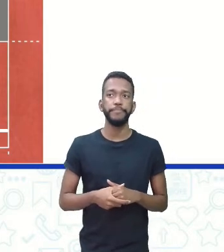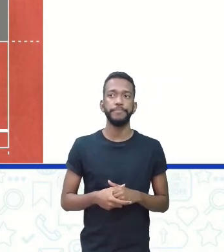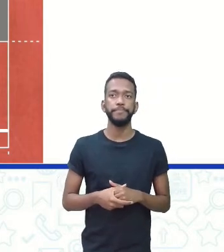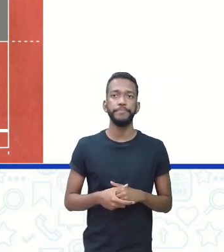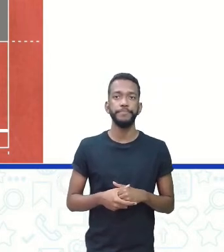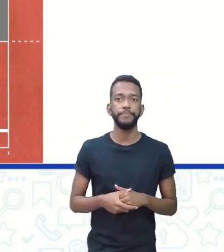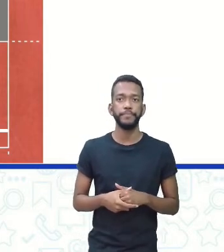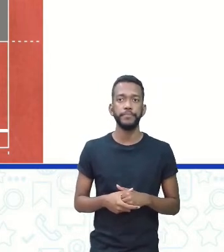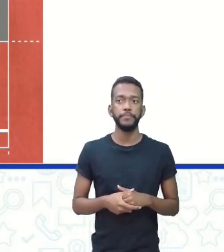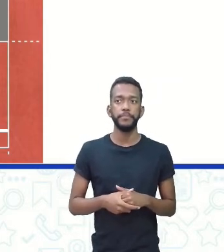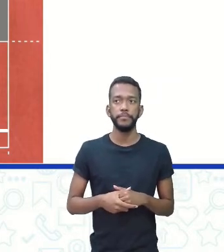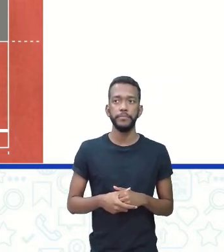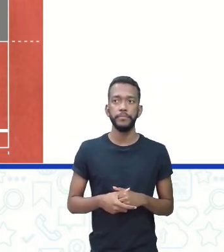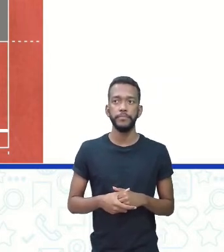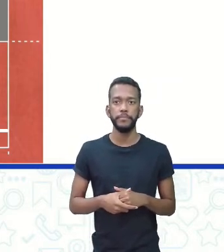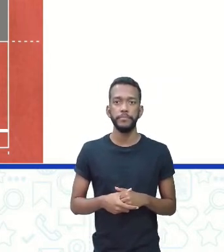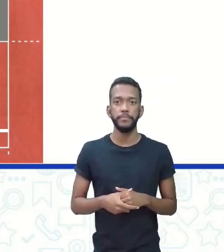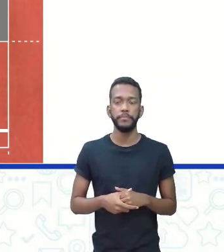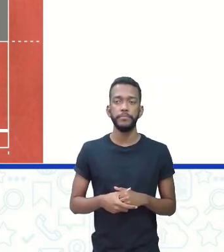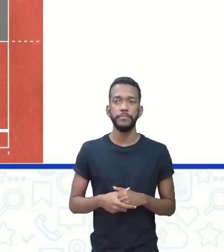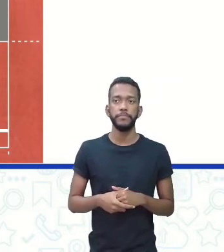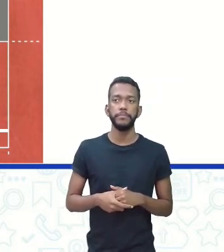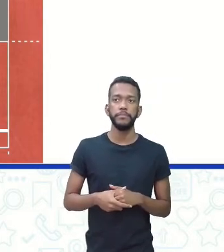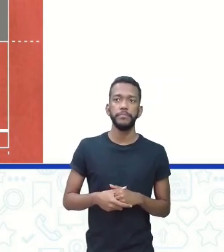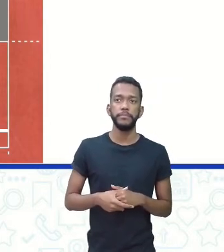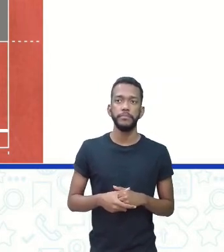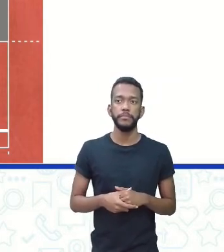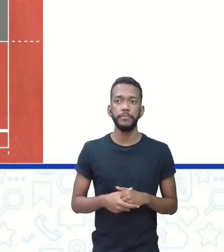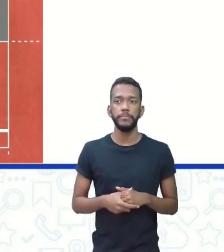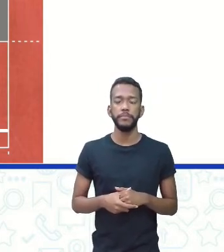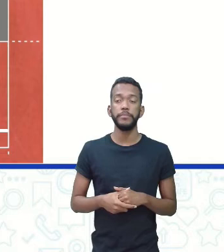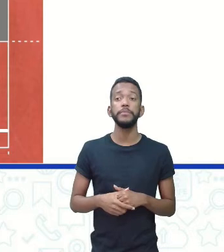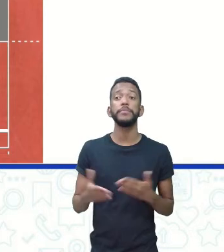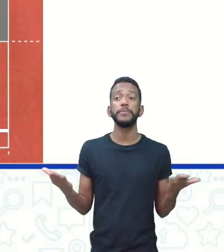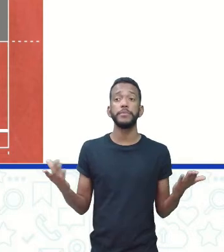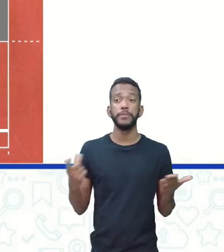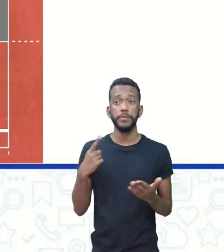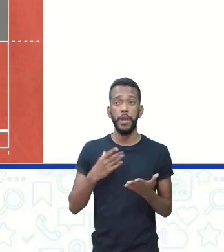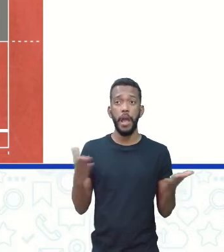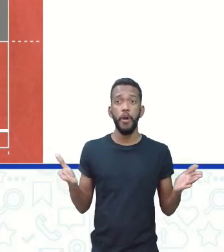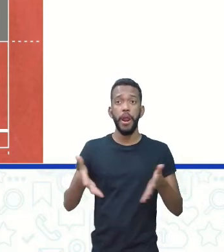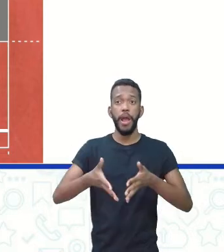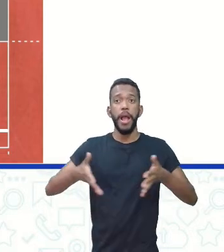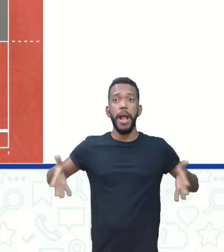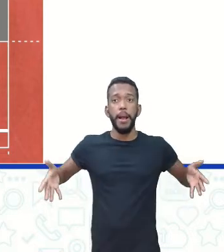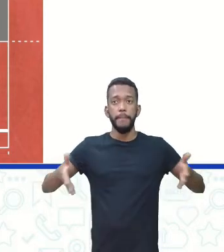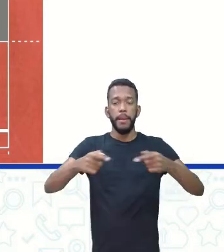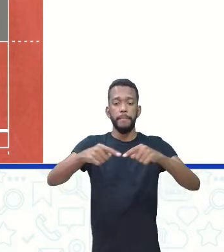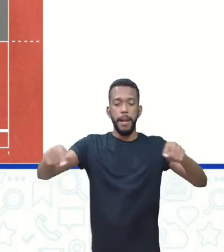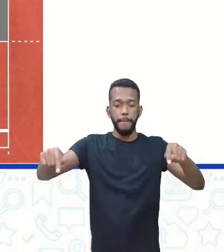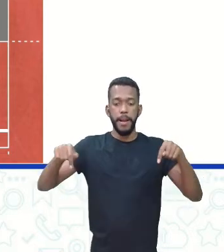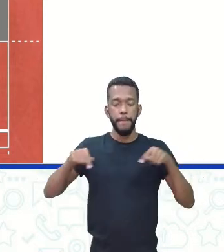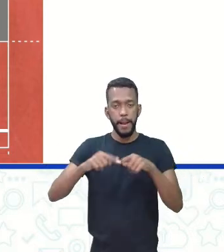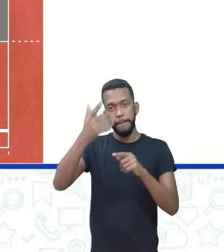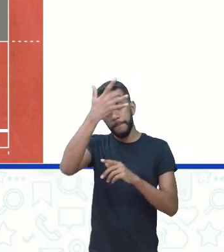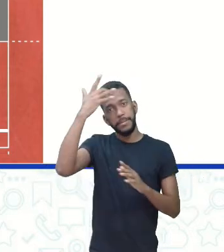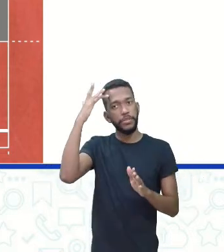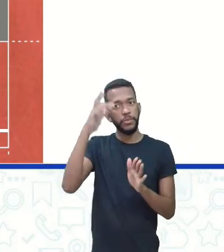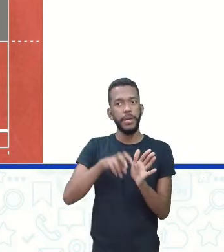certo? Aí a individual. Aqui a gente já tem uma quadra mais ampla para os